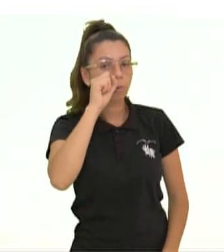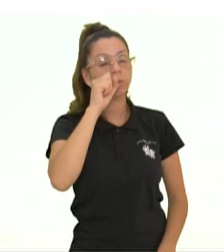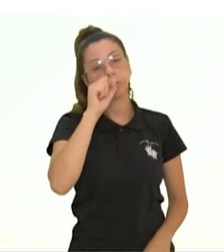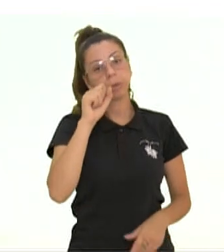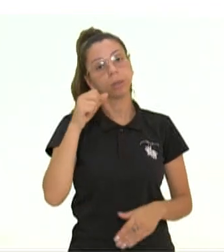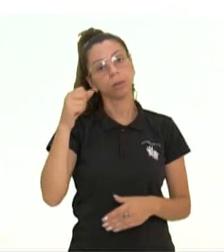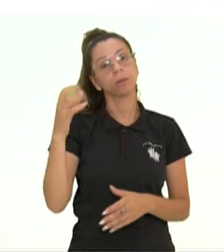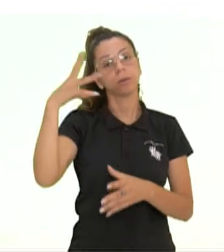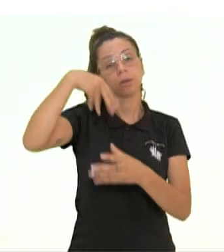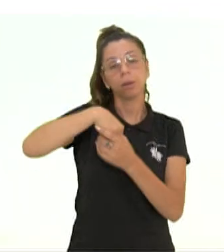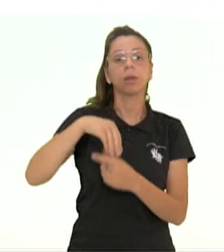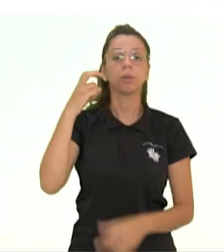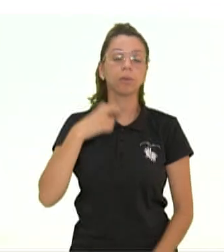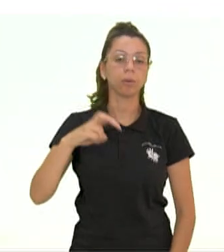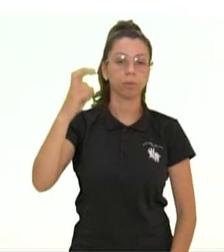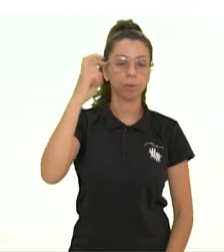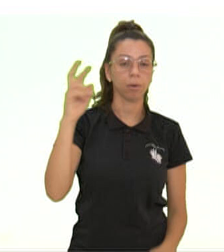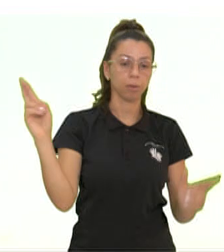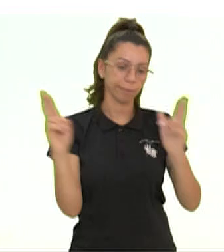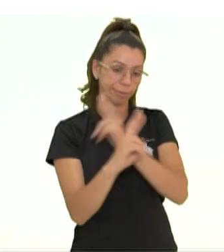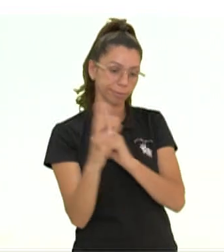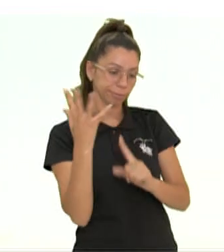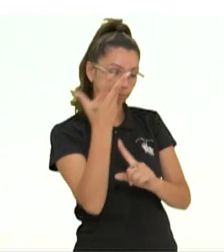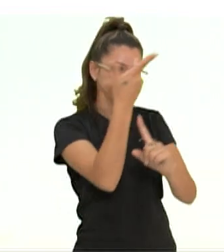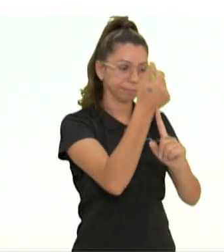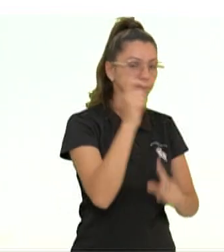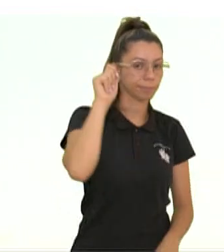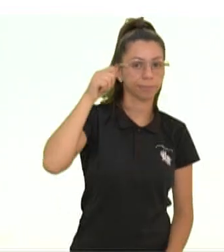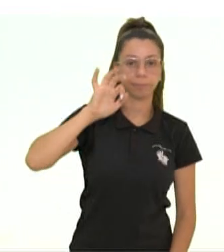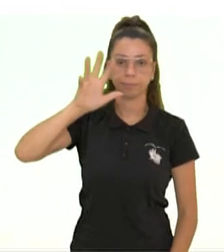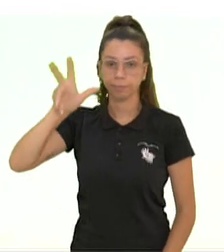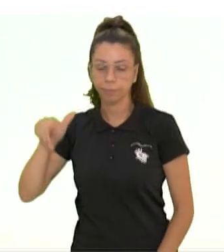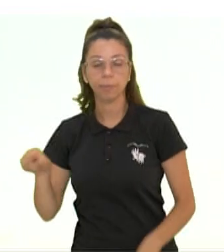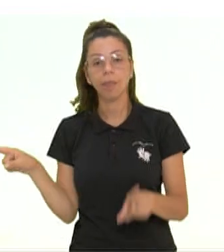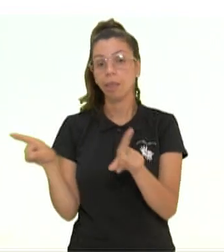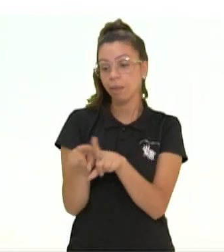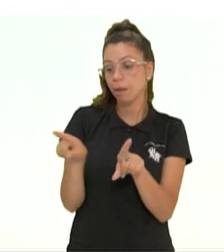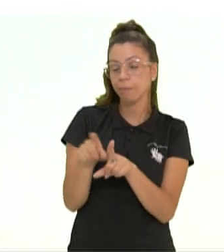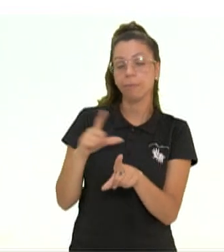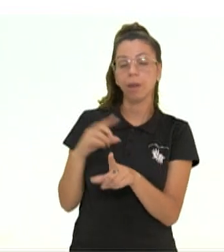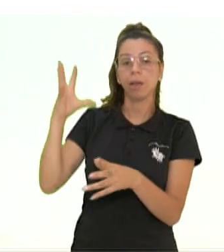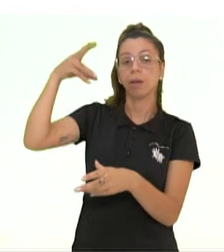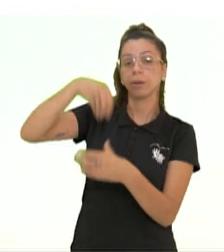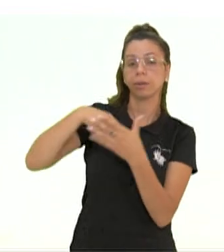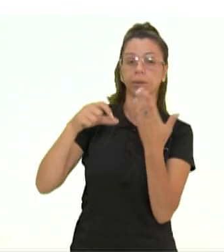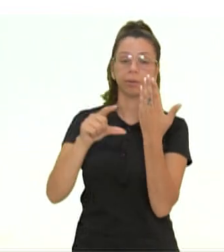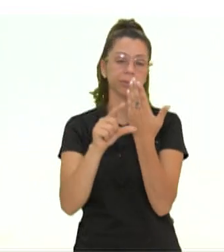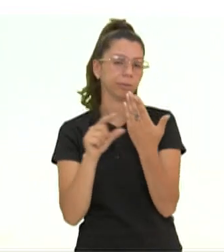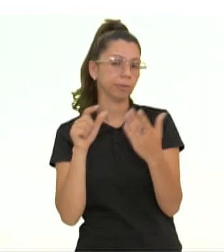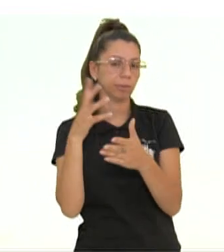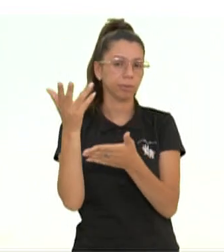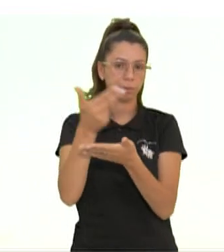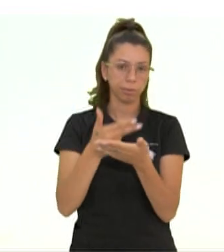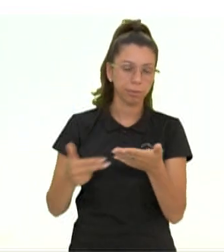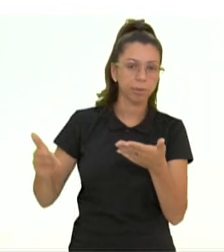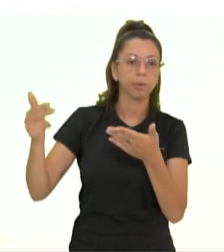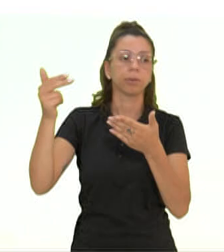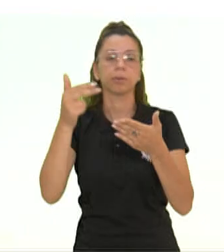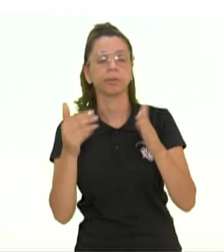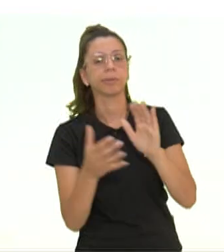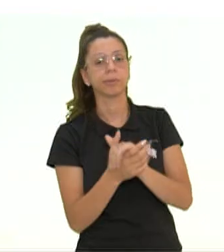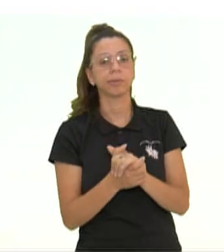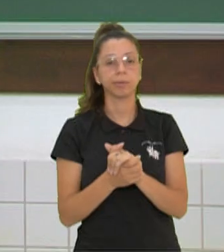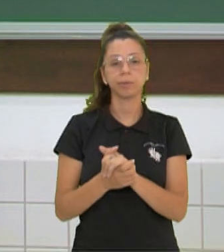nossa cultura, trabalhando essa relação da arte afrodescendente. Nas suas obras sempre vai ter a relação com